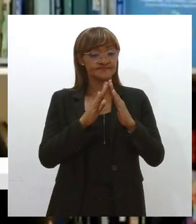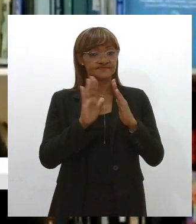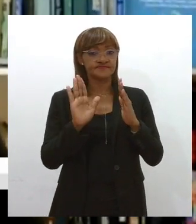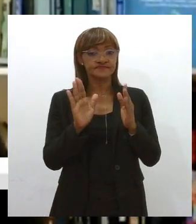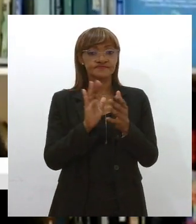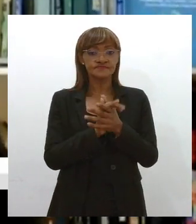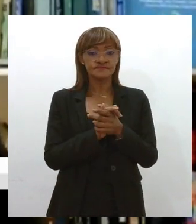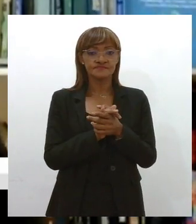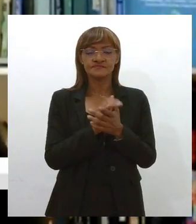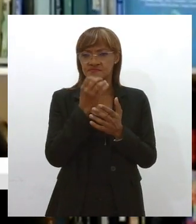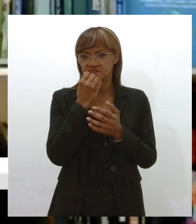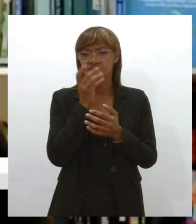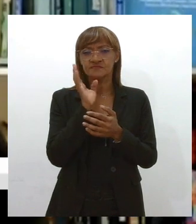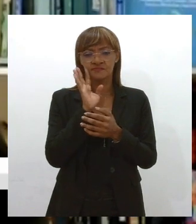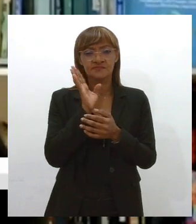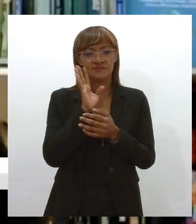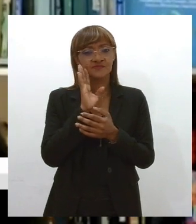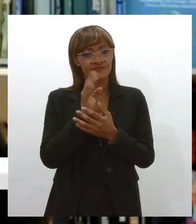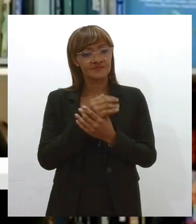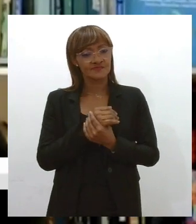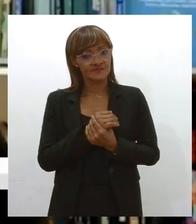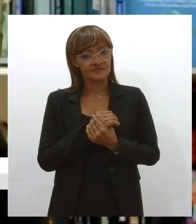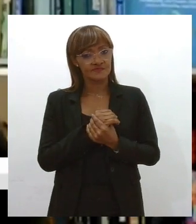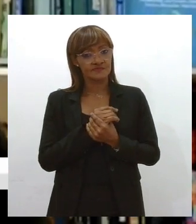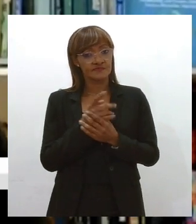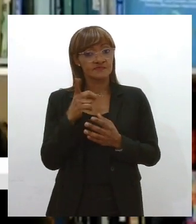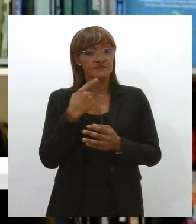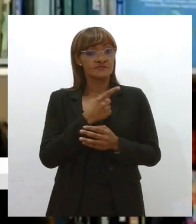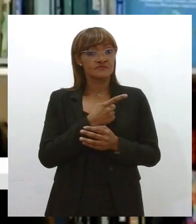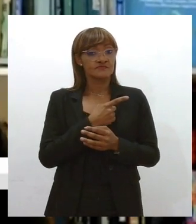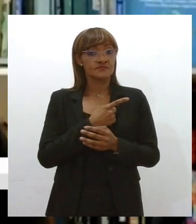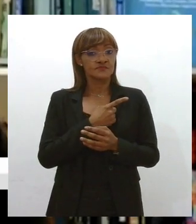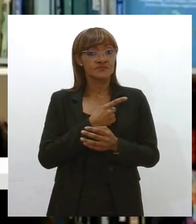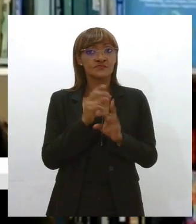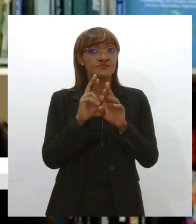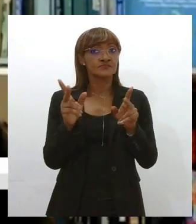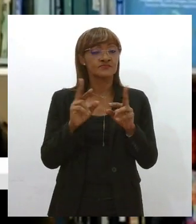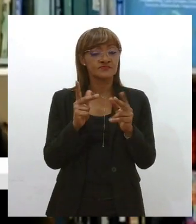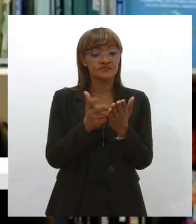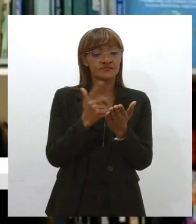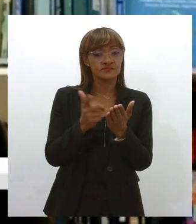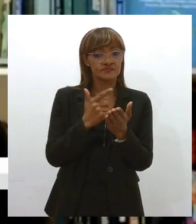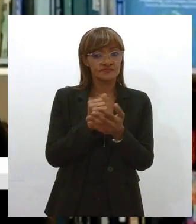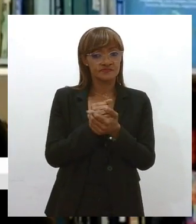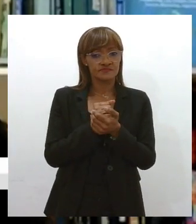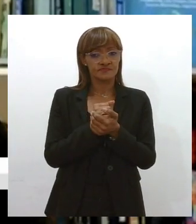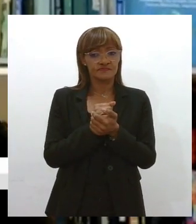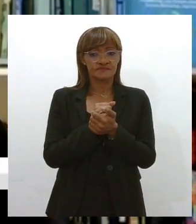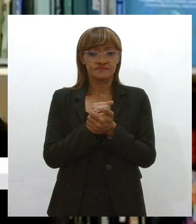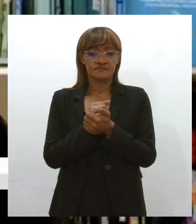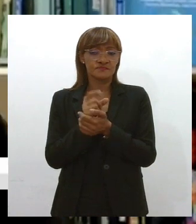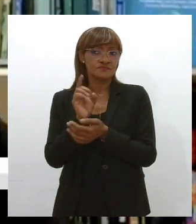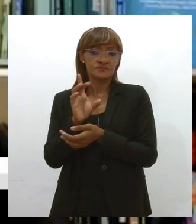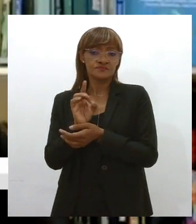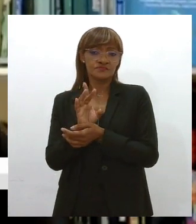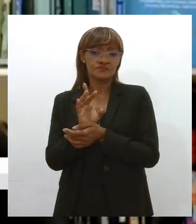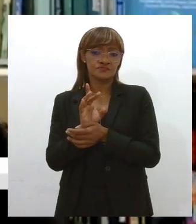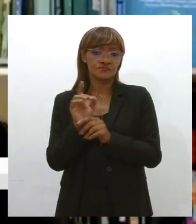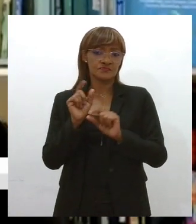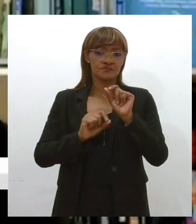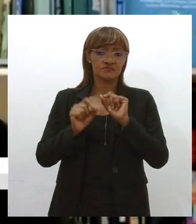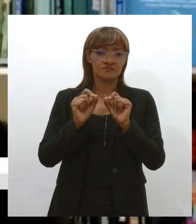muito bacana, porque, assim, a gente fez um livro diferente. Ele não é só um livro só com